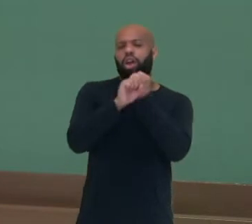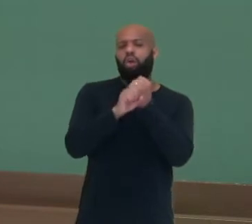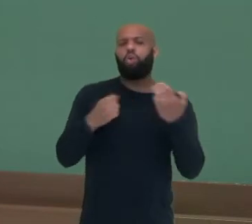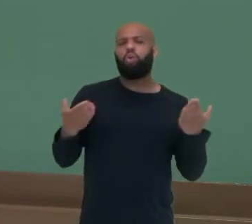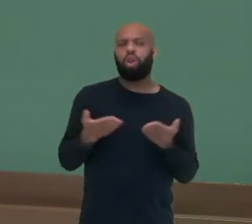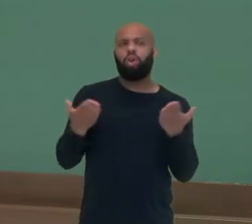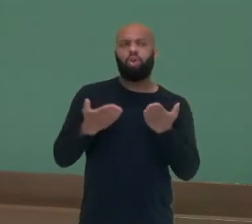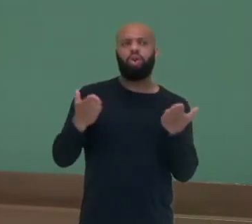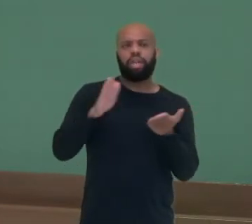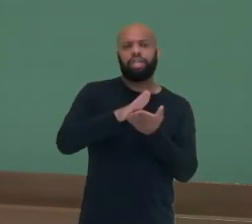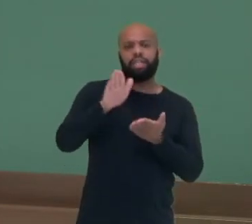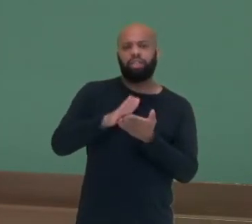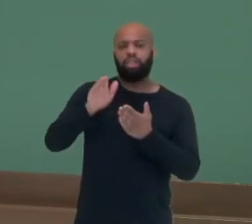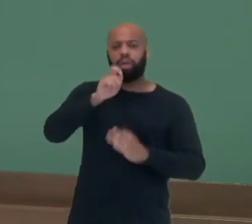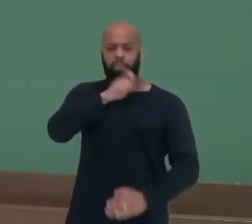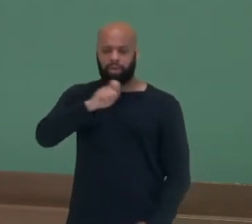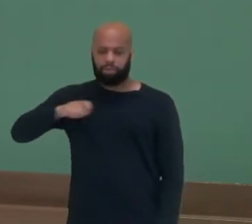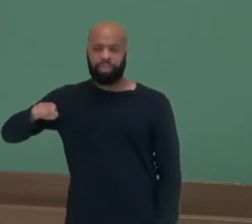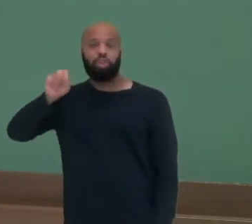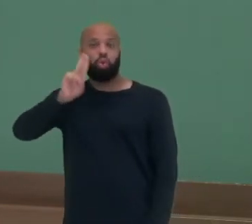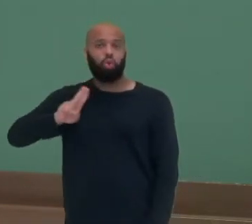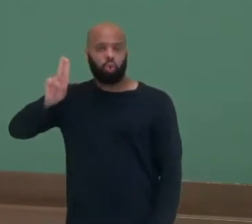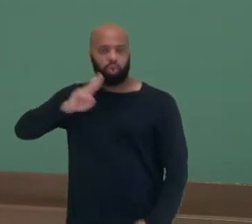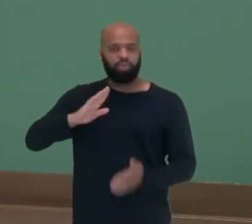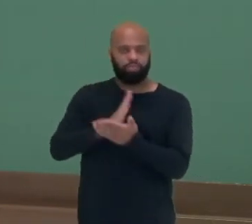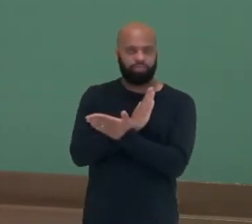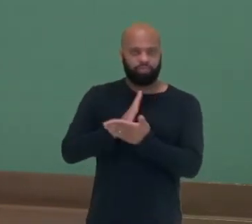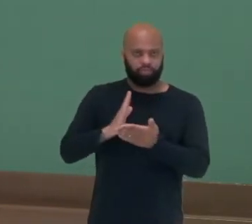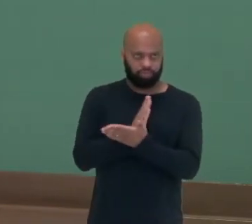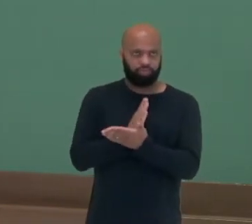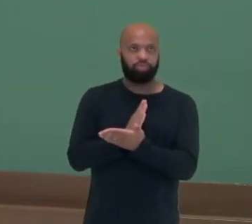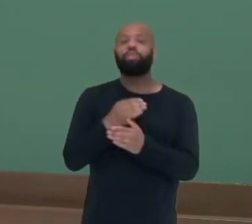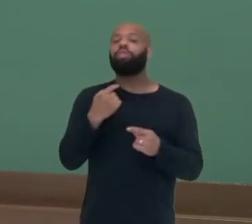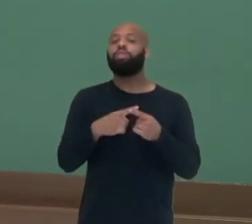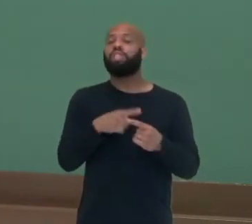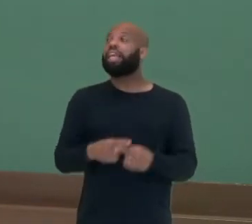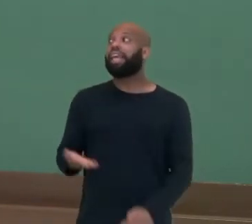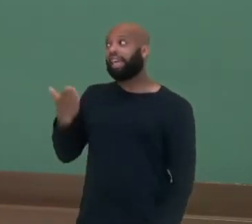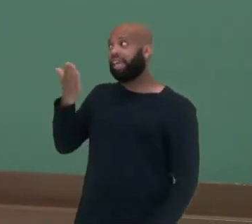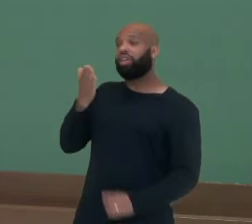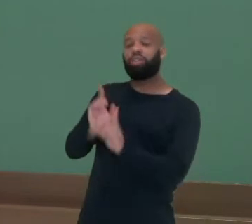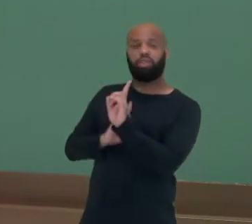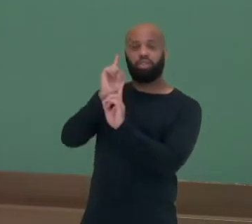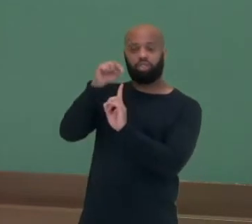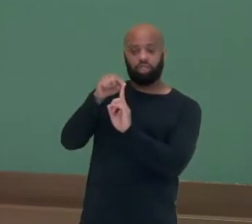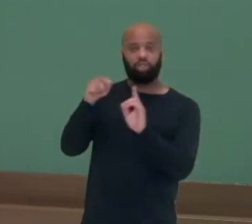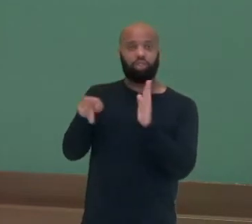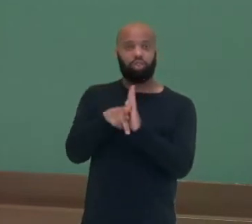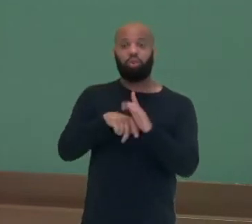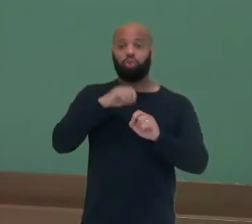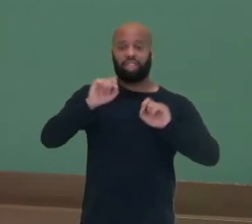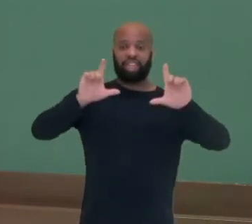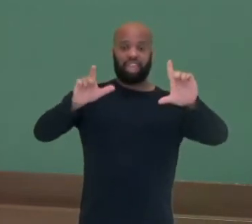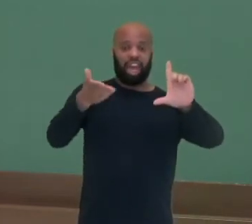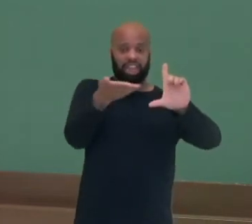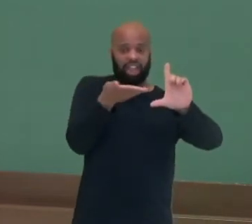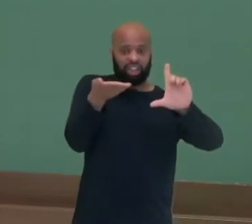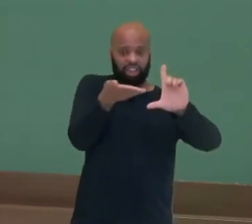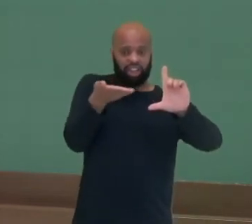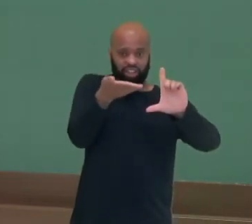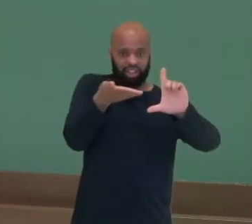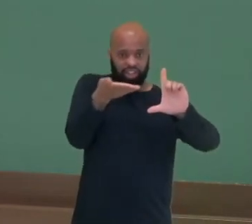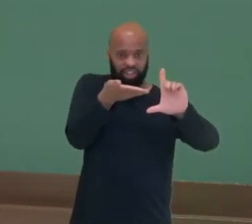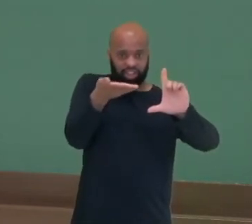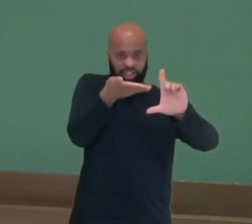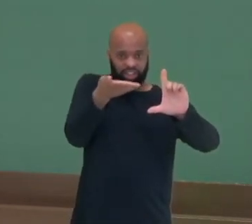o custo mensal da utilização de equipamento? Porque essa é a ideia do relógio. Não vem na